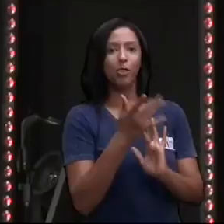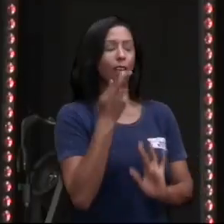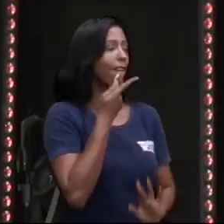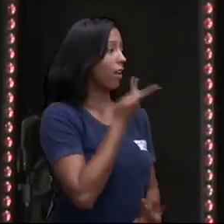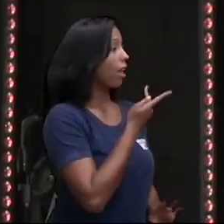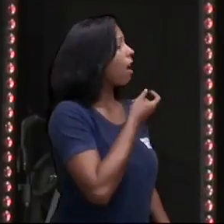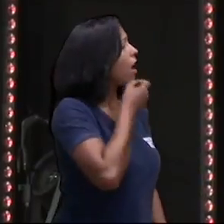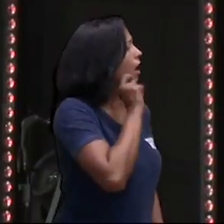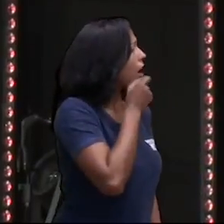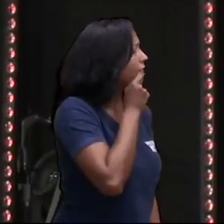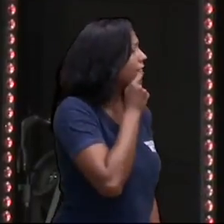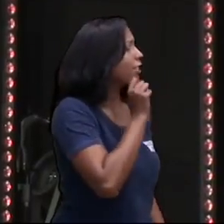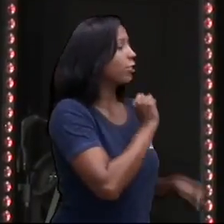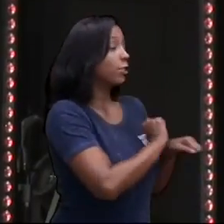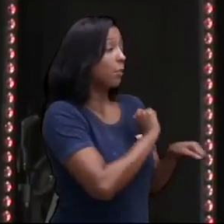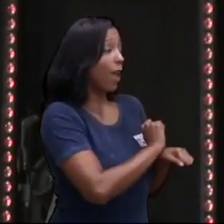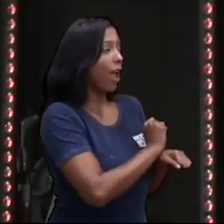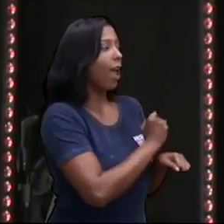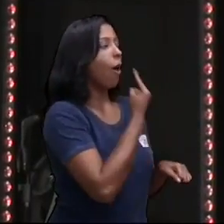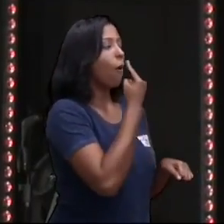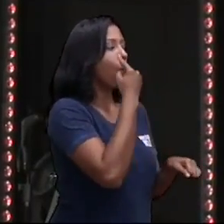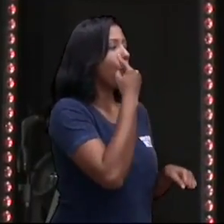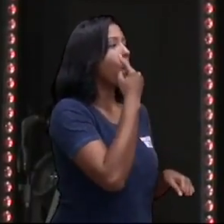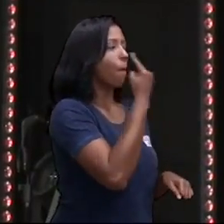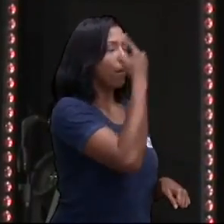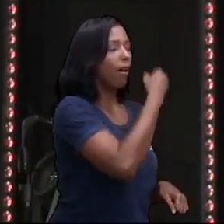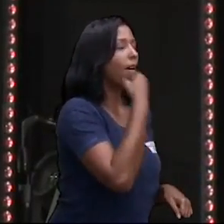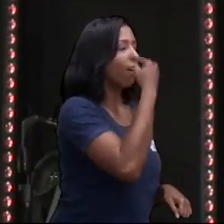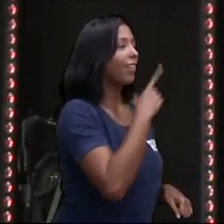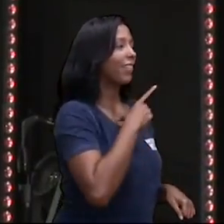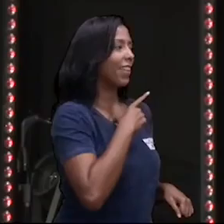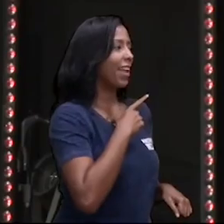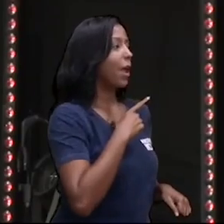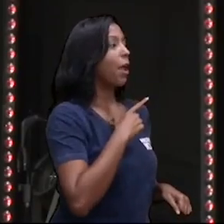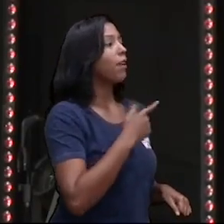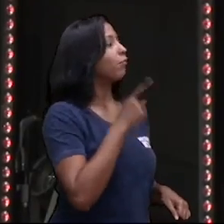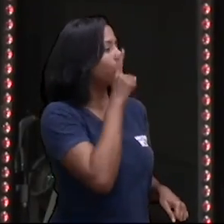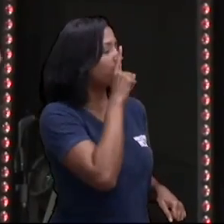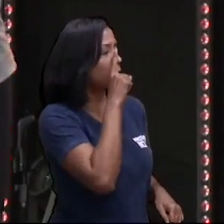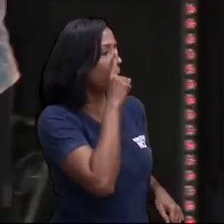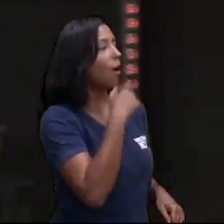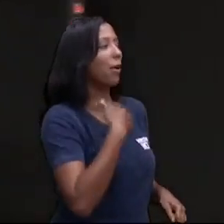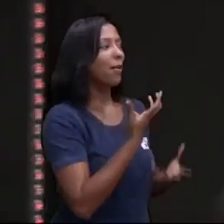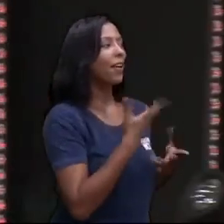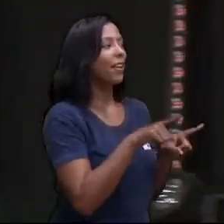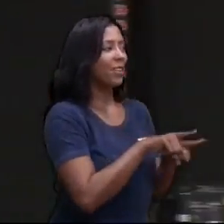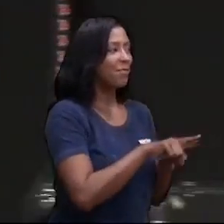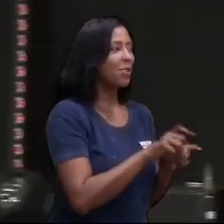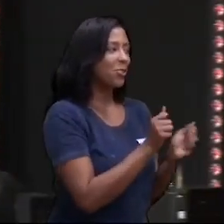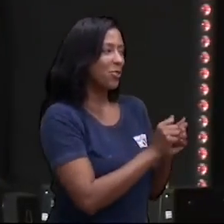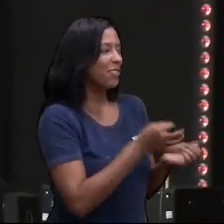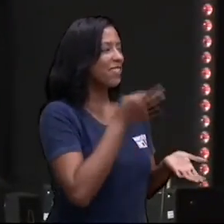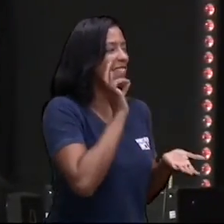esperar uma horinha só se quiser fritar uns biscoitinhos de polvilho como também com cafézinho